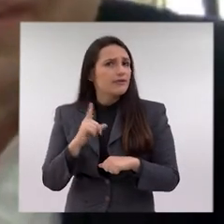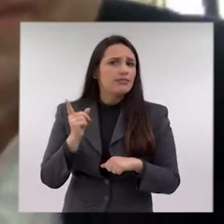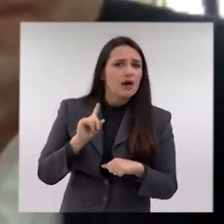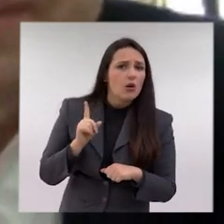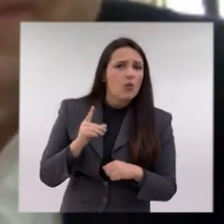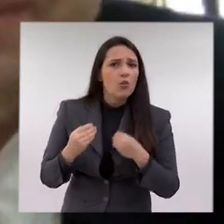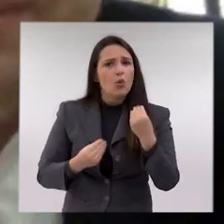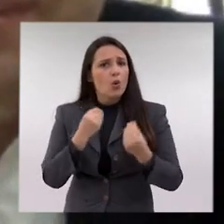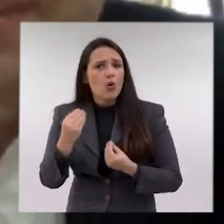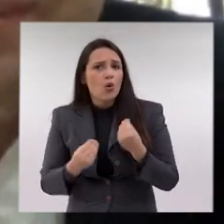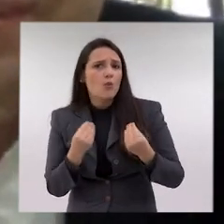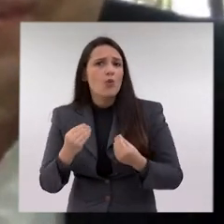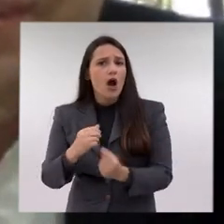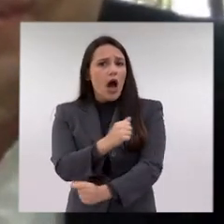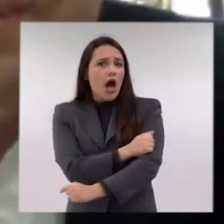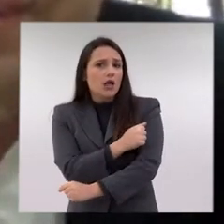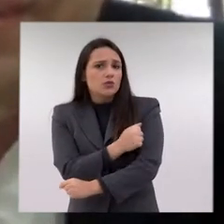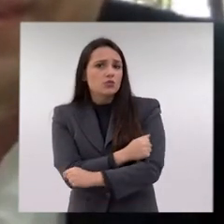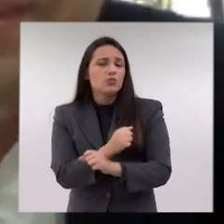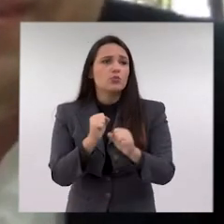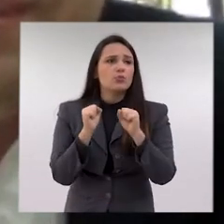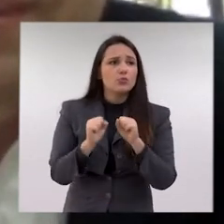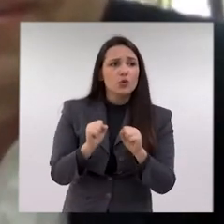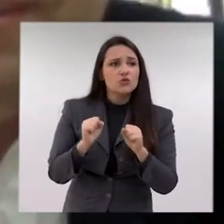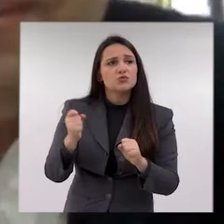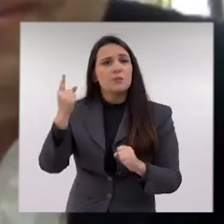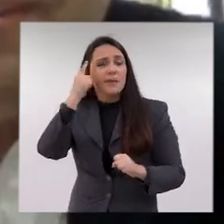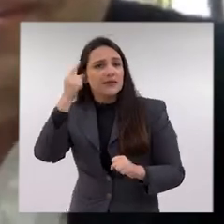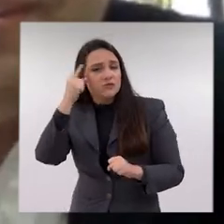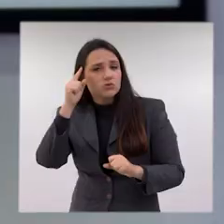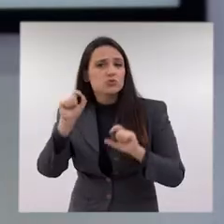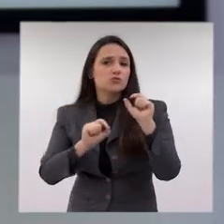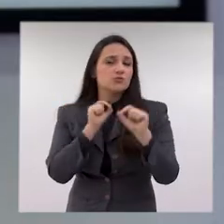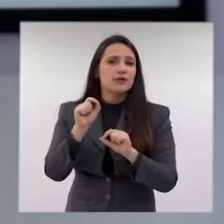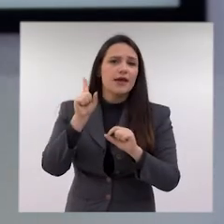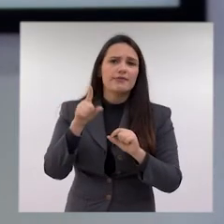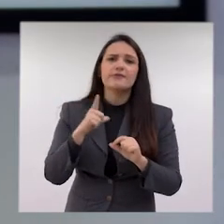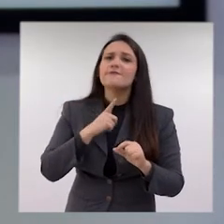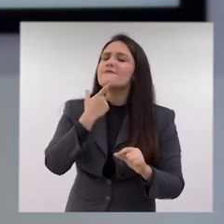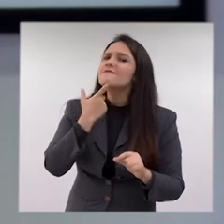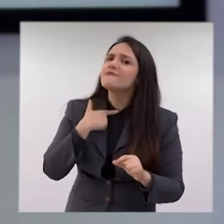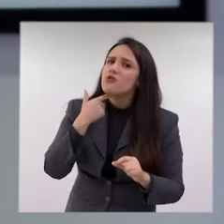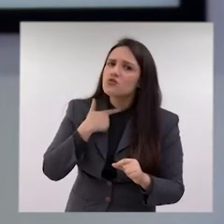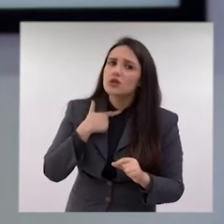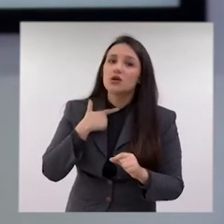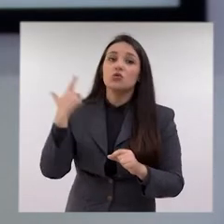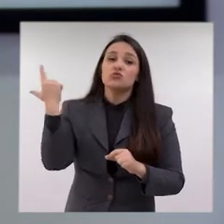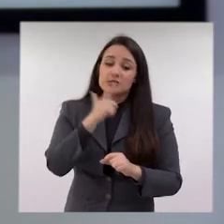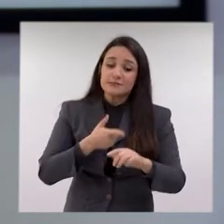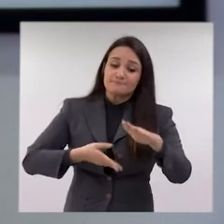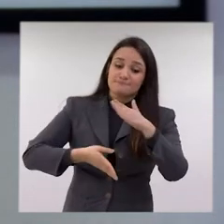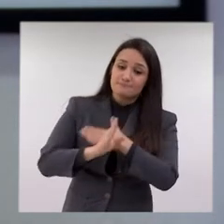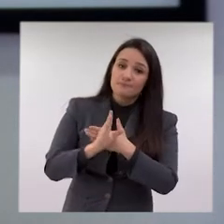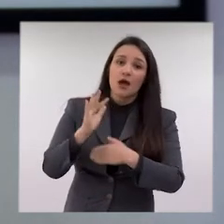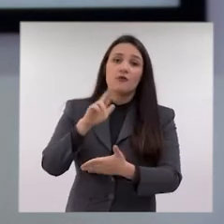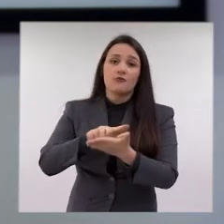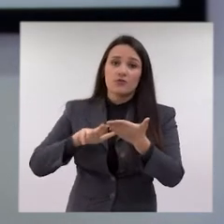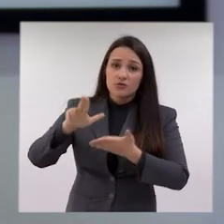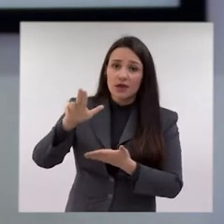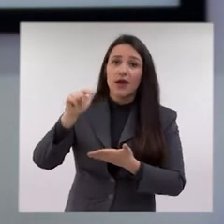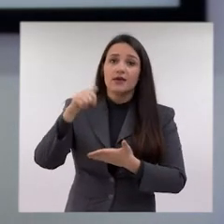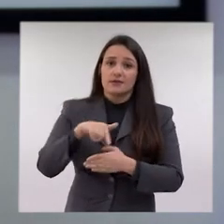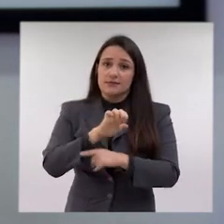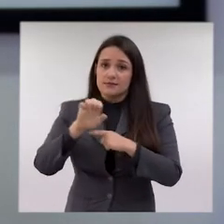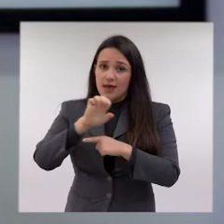que hoje os estudantes podem olhar e, no caso, ter aquele desejo mesmo de ingressar